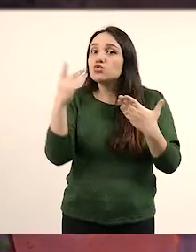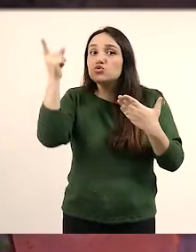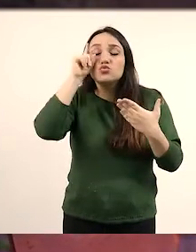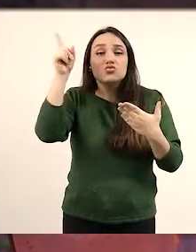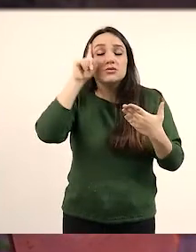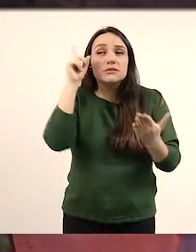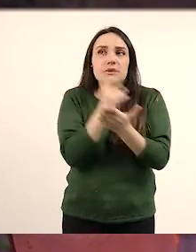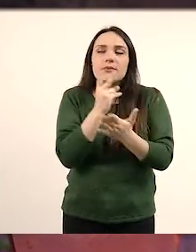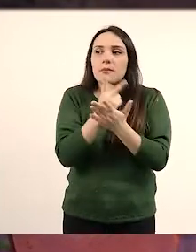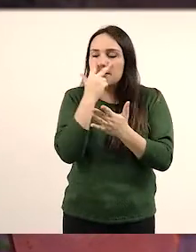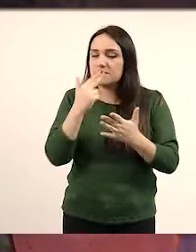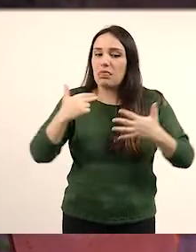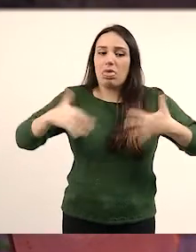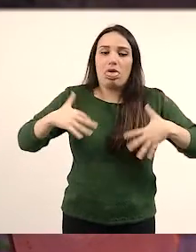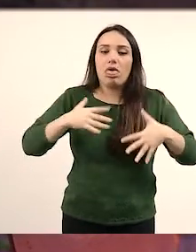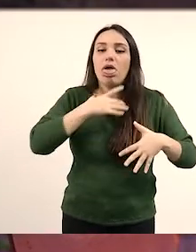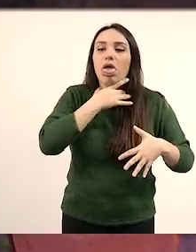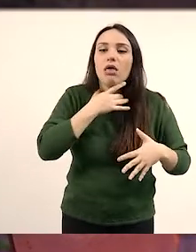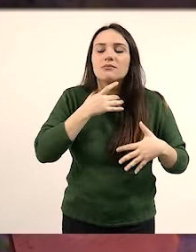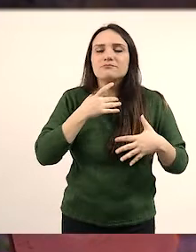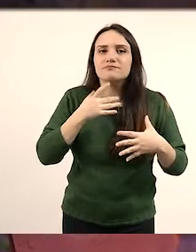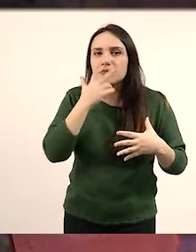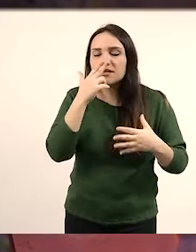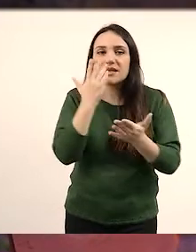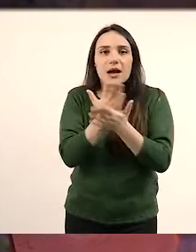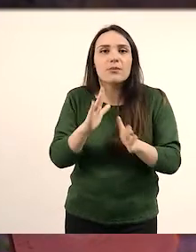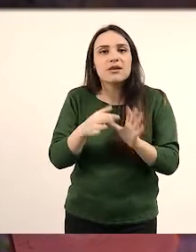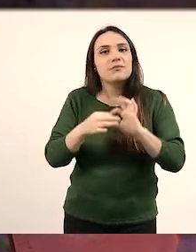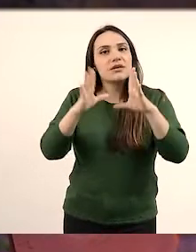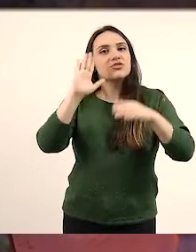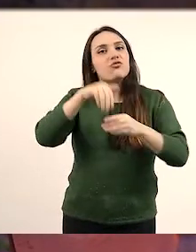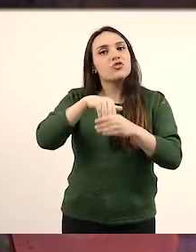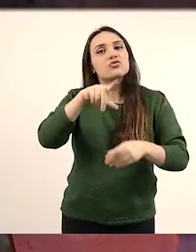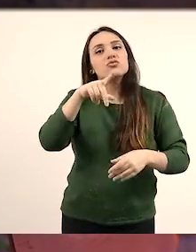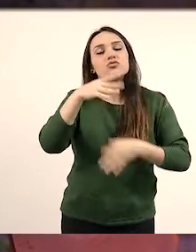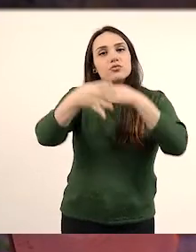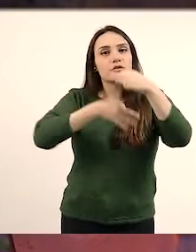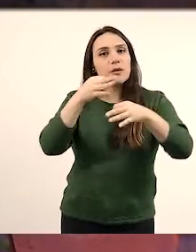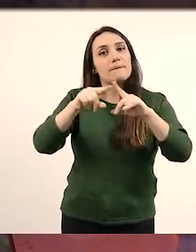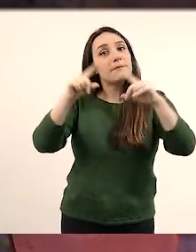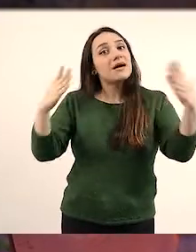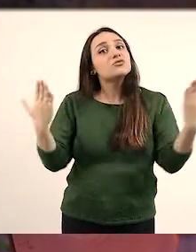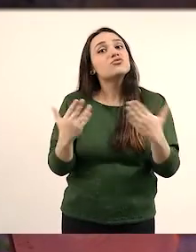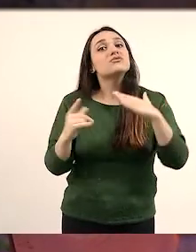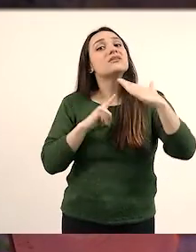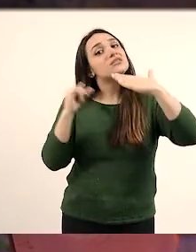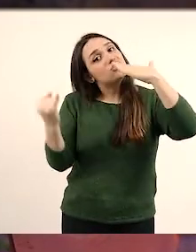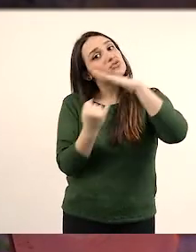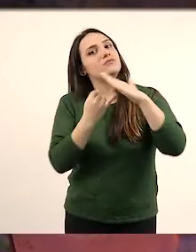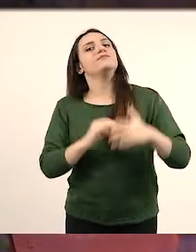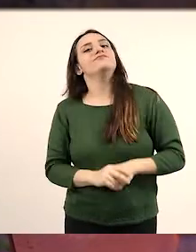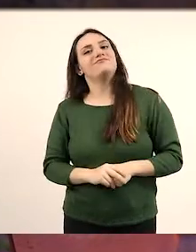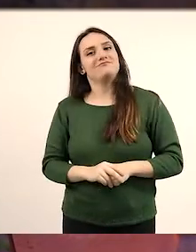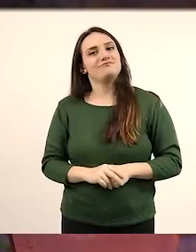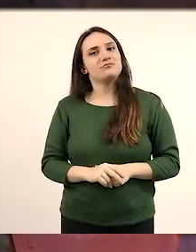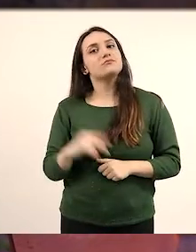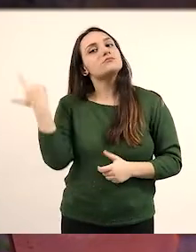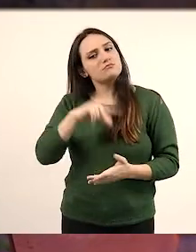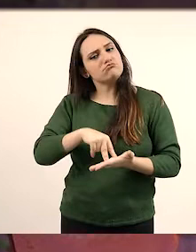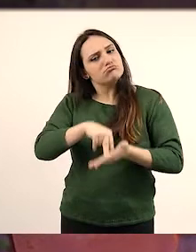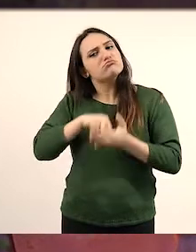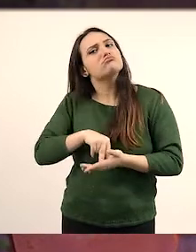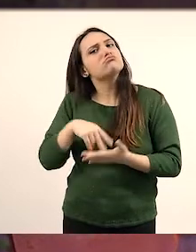amadurecimento do Brasil após a Constituição de 88, as instituições estão muito sólidas, muito fortes e têm